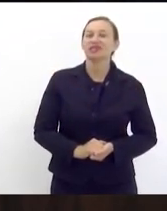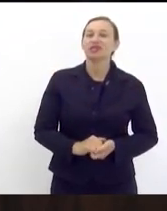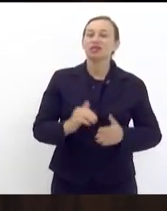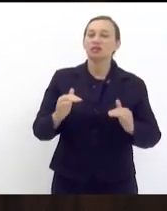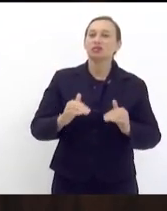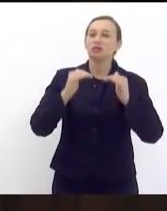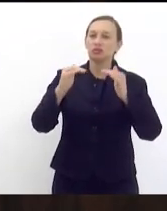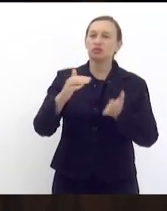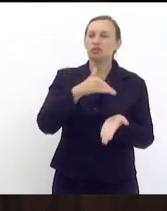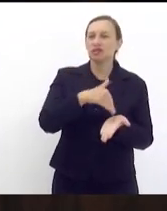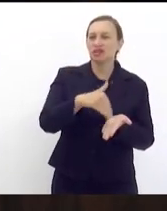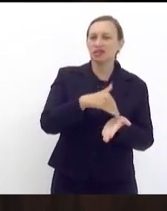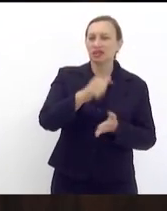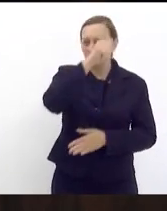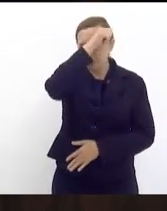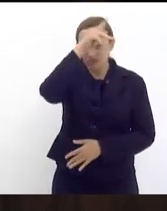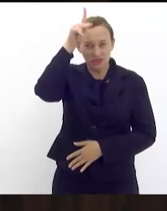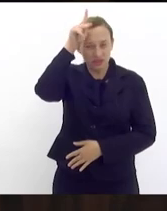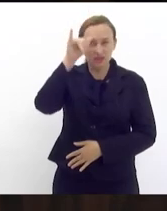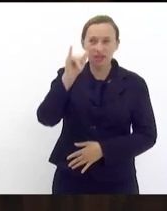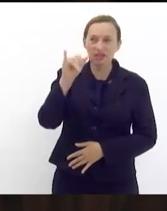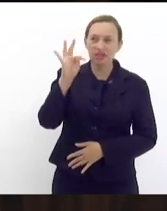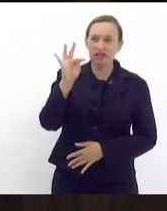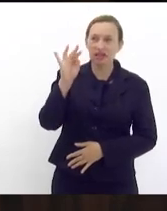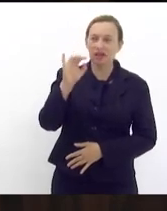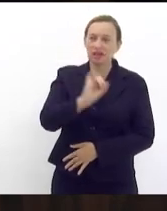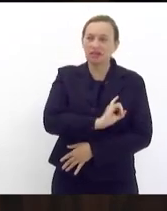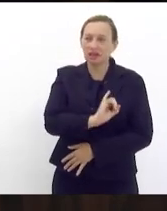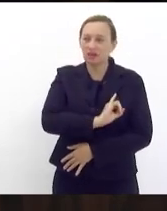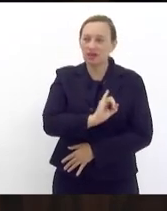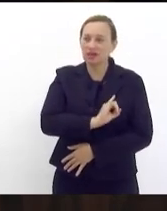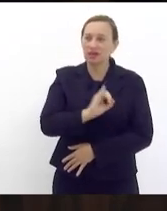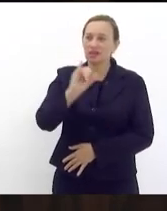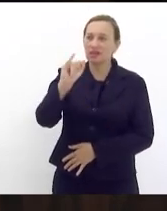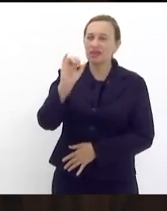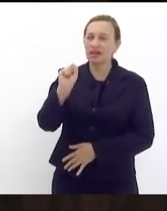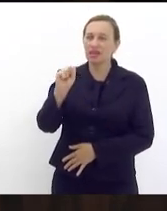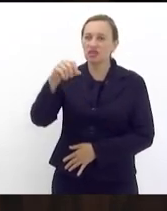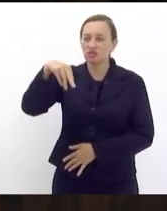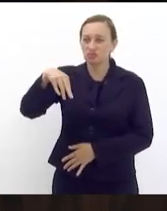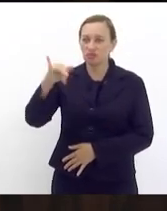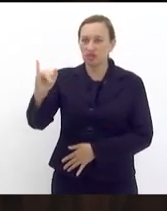Subsecretária da Prefeitura de Itaguaí, Yasmin Lopes Lima.